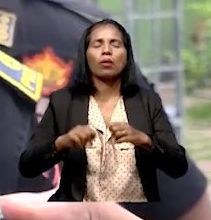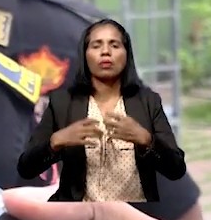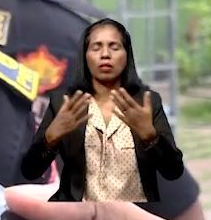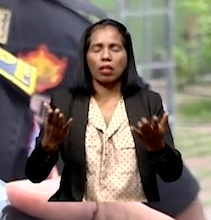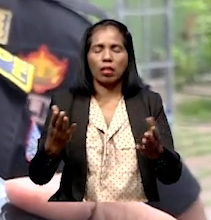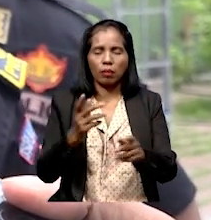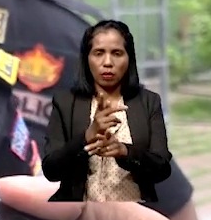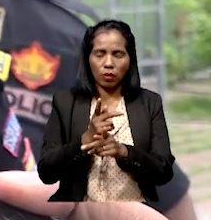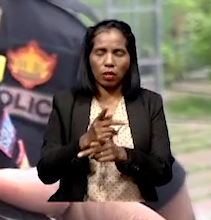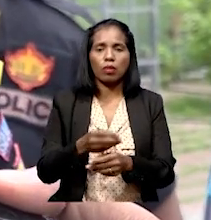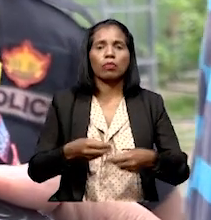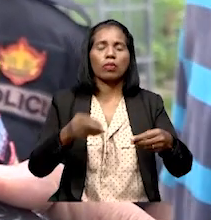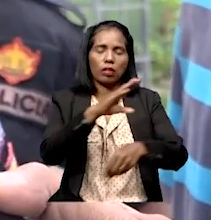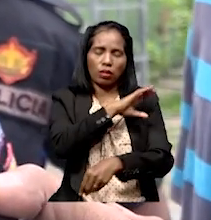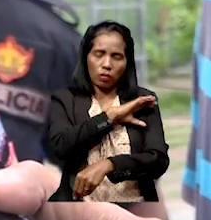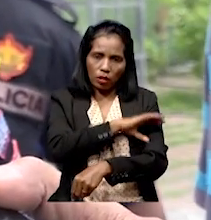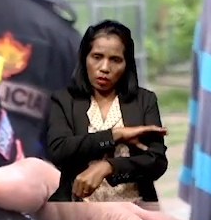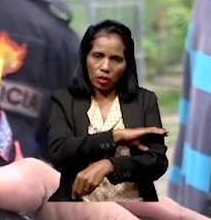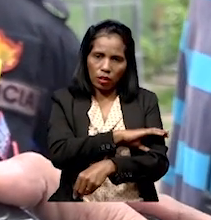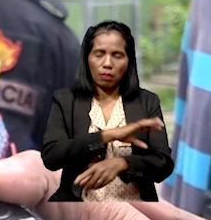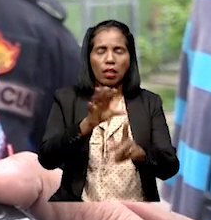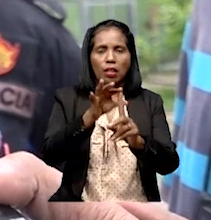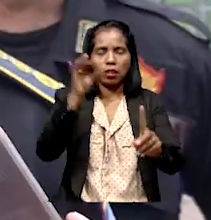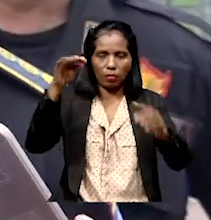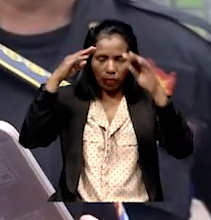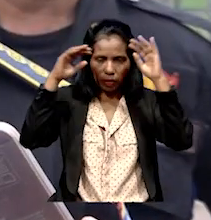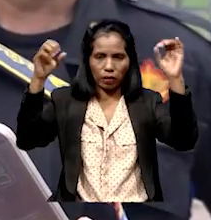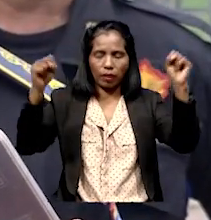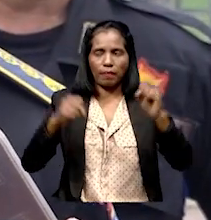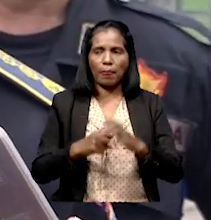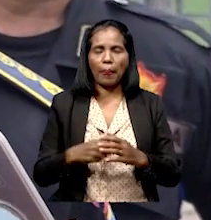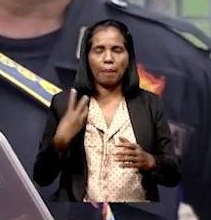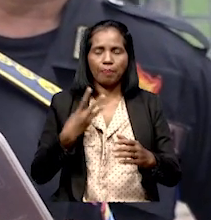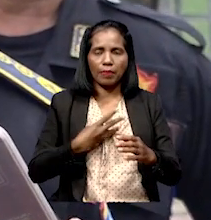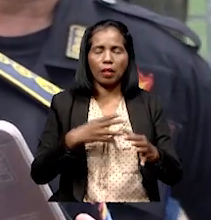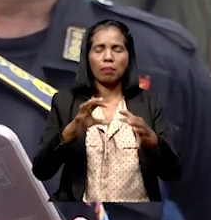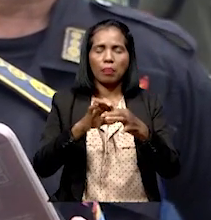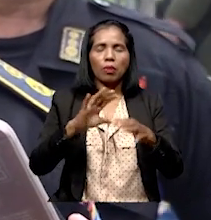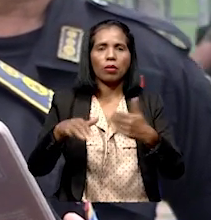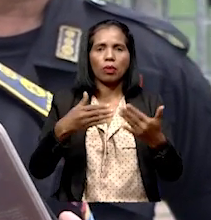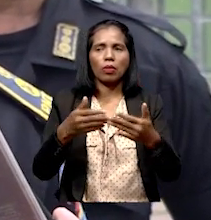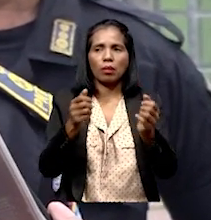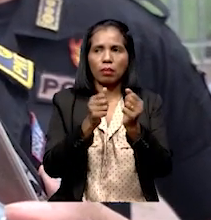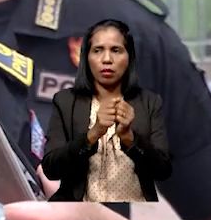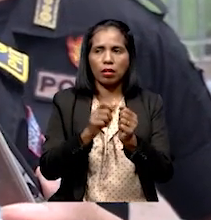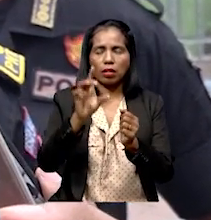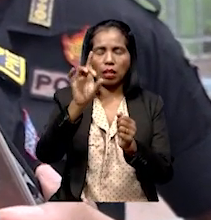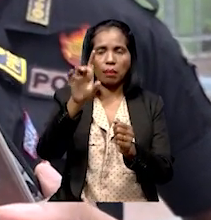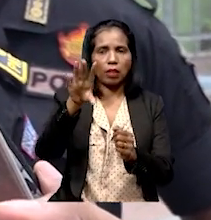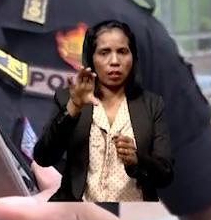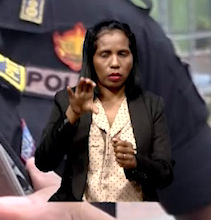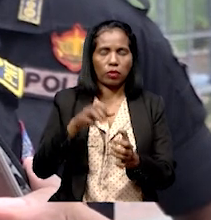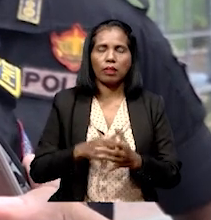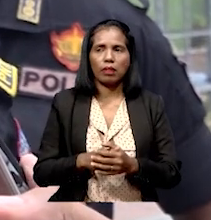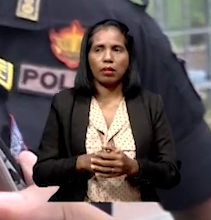asegura segurança baia ele sang presidencial nunian ne. Ita nia membros total nene iha basic ucin sun. Ia le sang